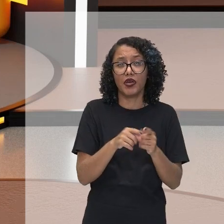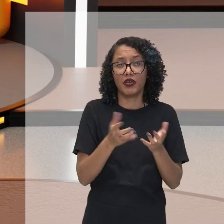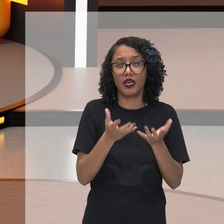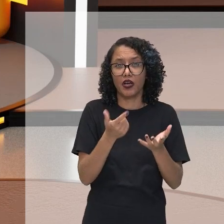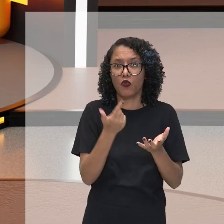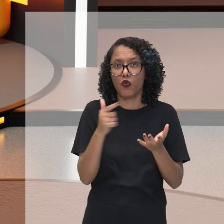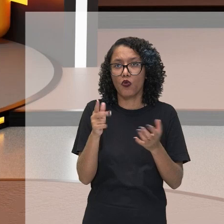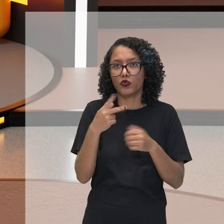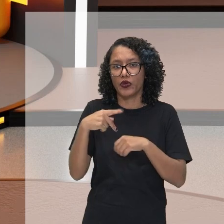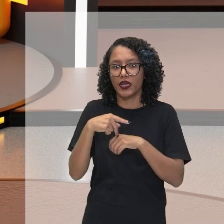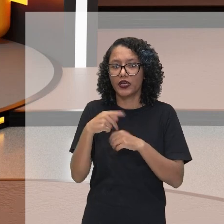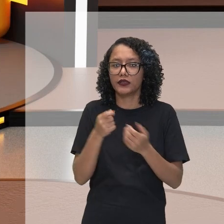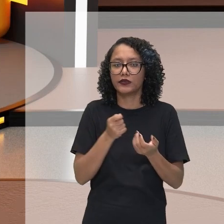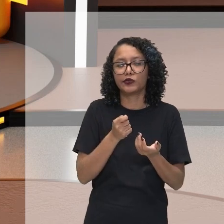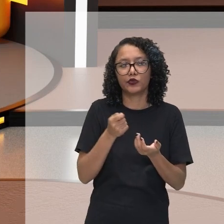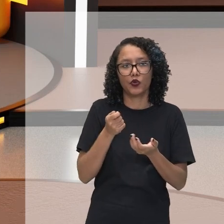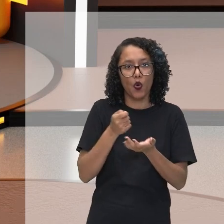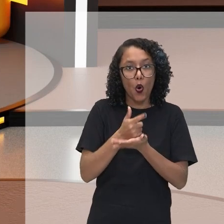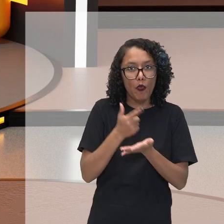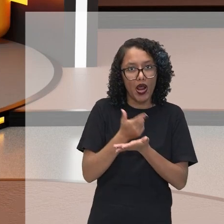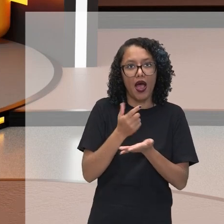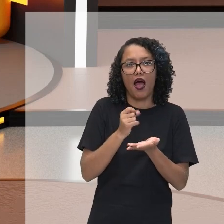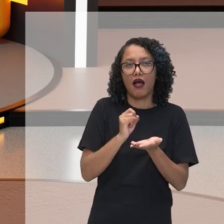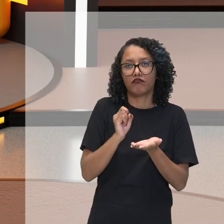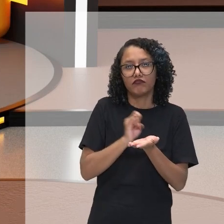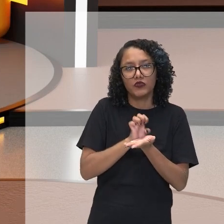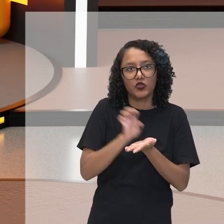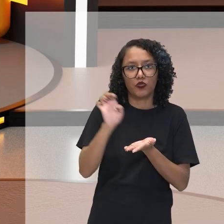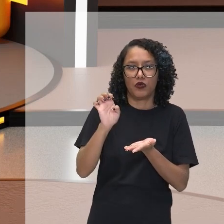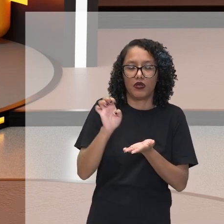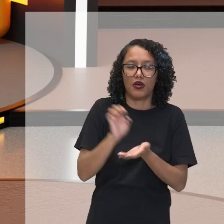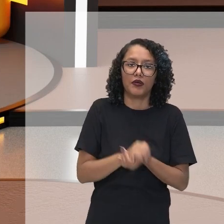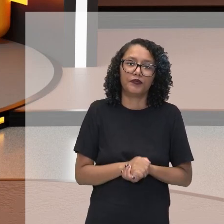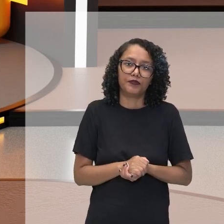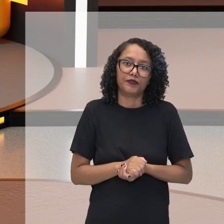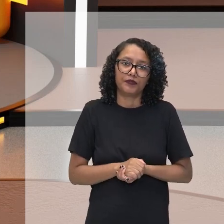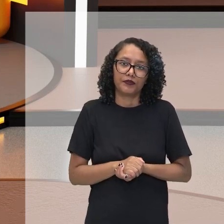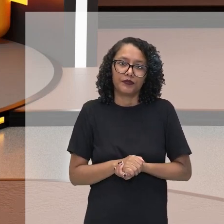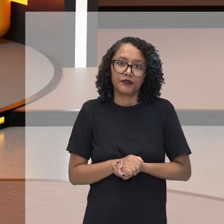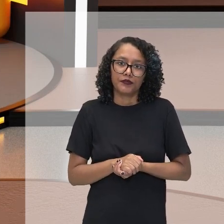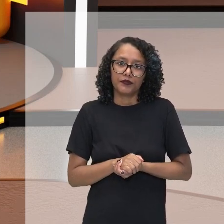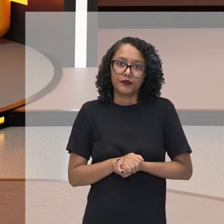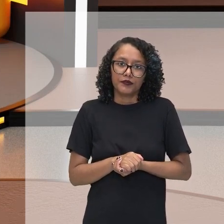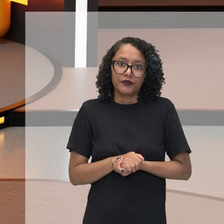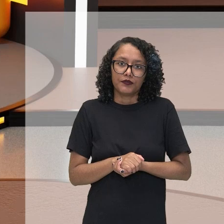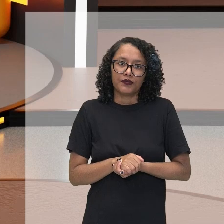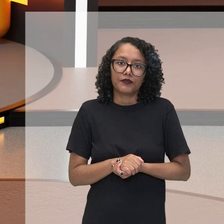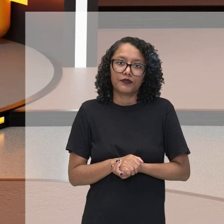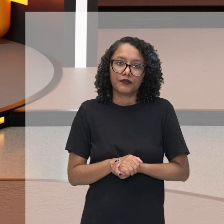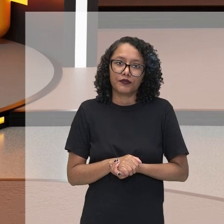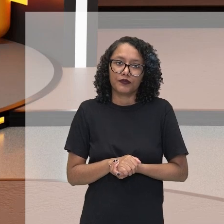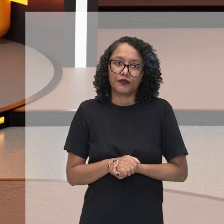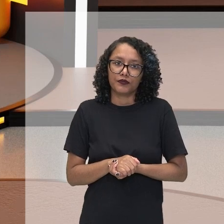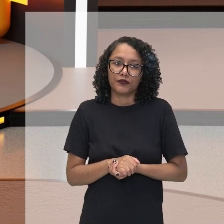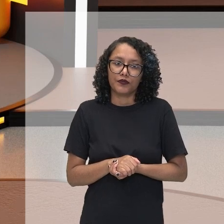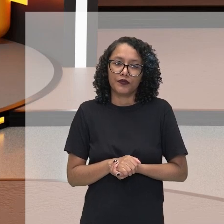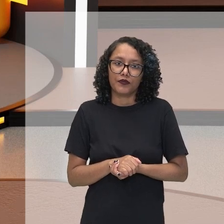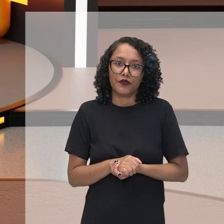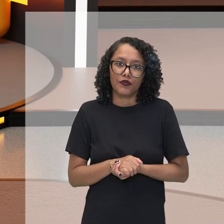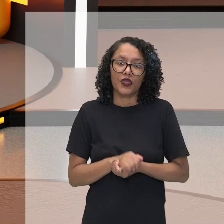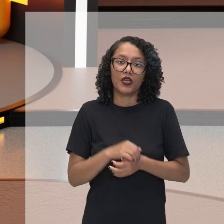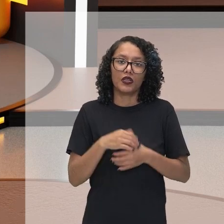Então, a gente observa que a partir, né, de 1980, gente, Singapura entrou